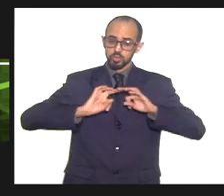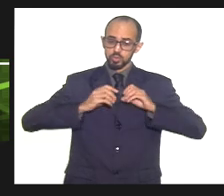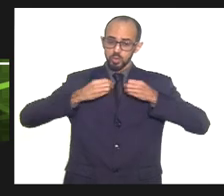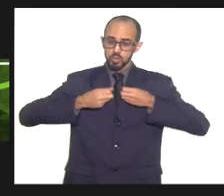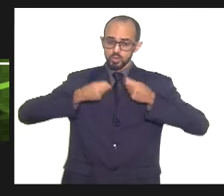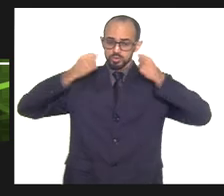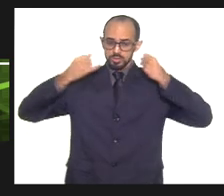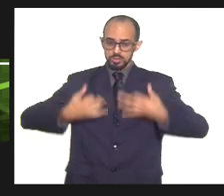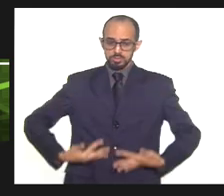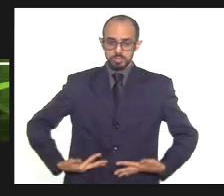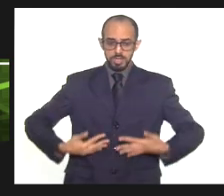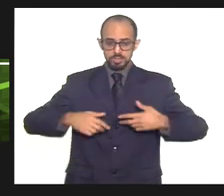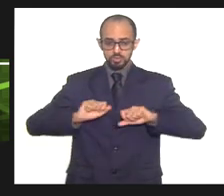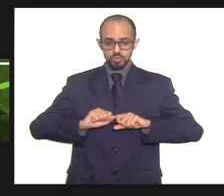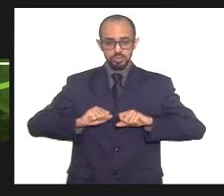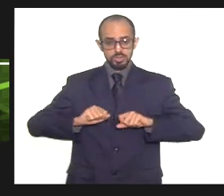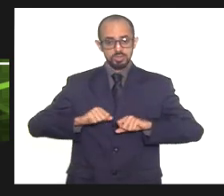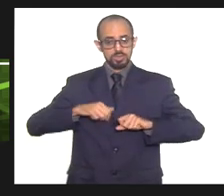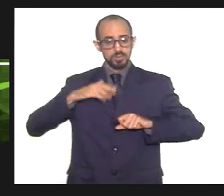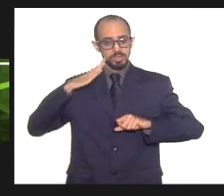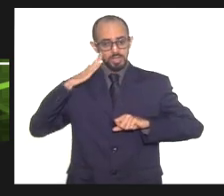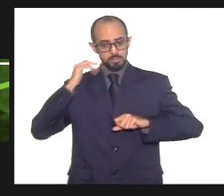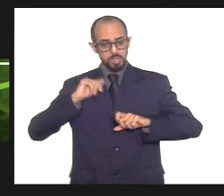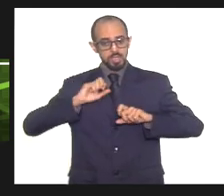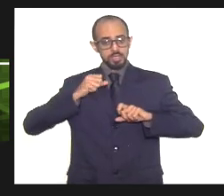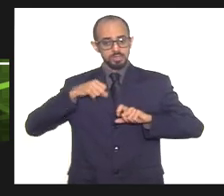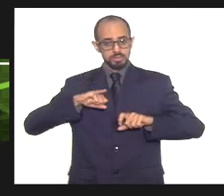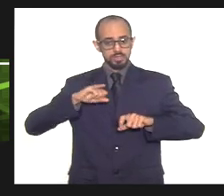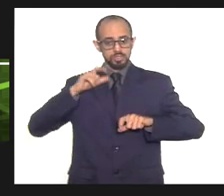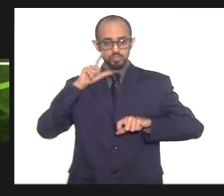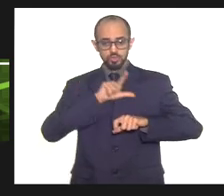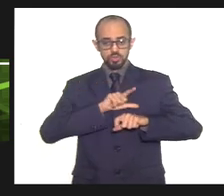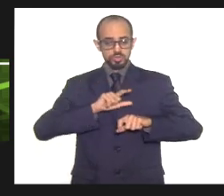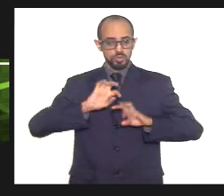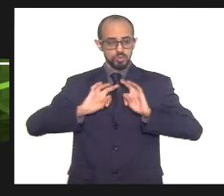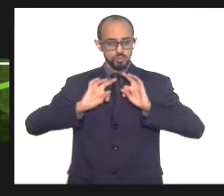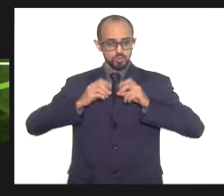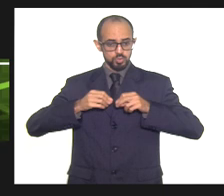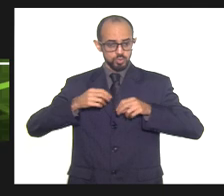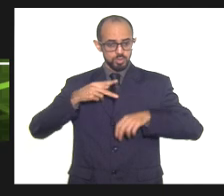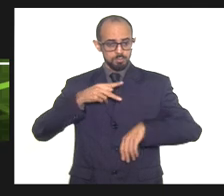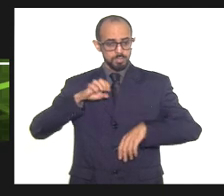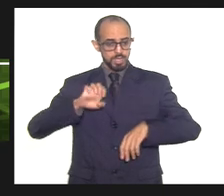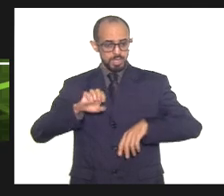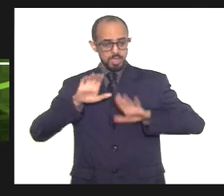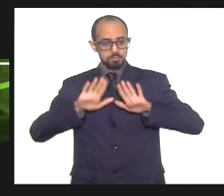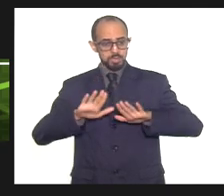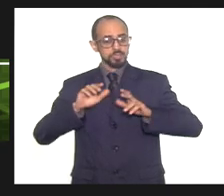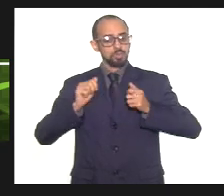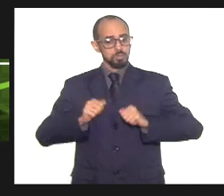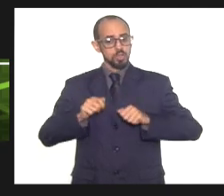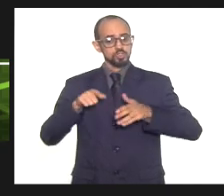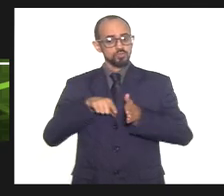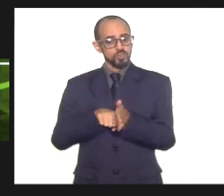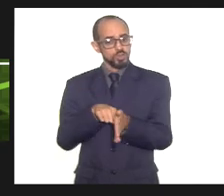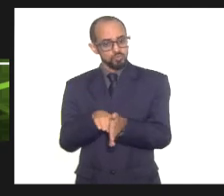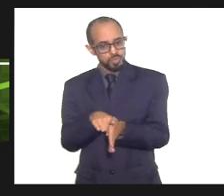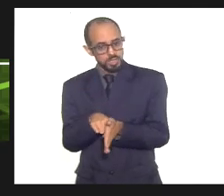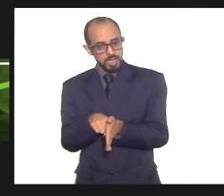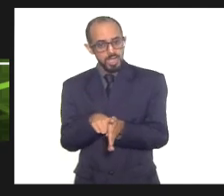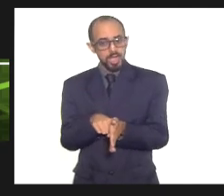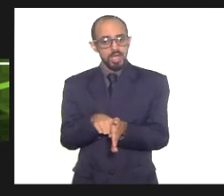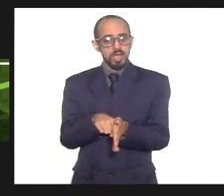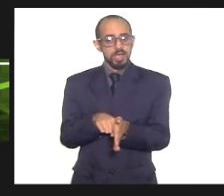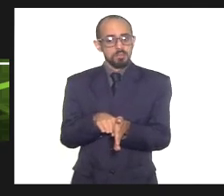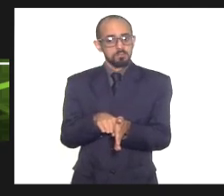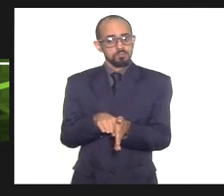foi considerada precificada a parte de participação especial, mas eu posso verificar, talvez ainda ao longo dessa oitiva,